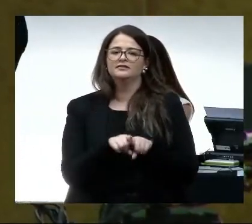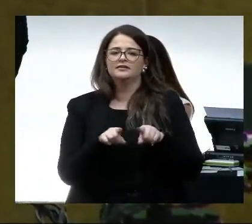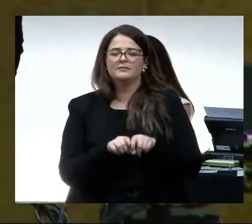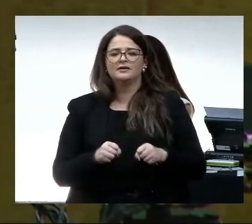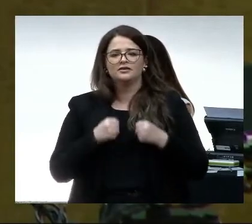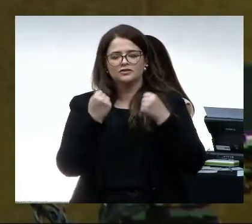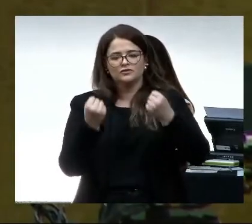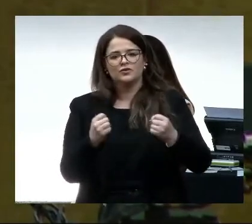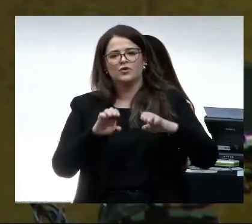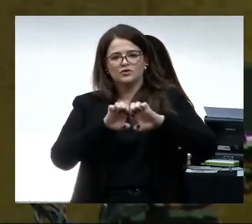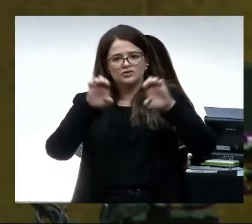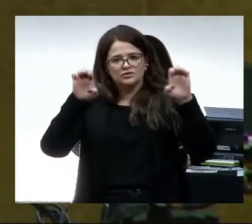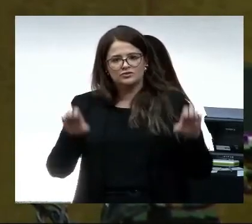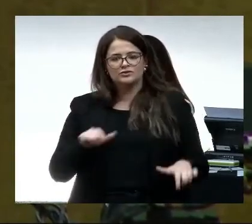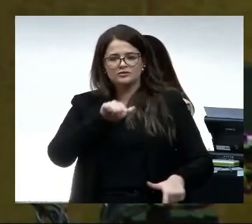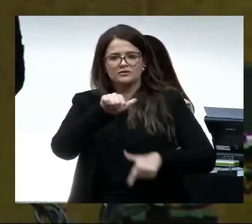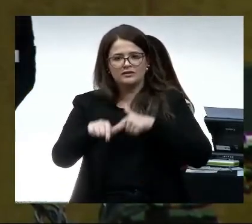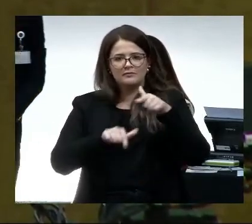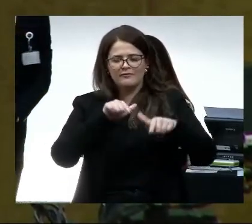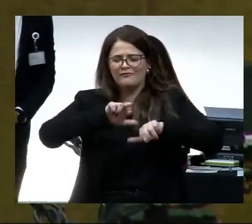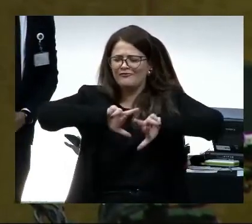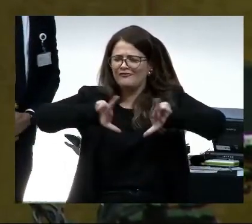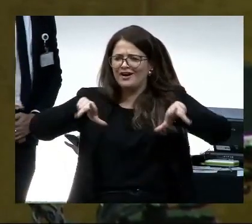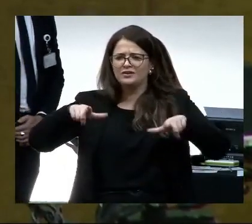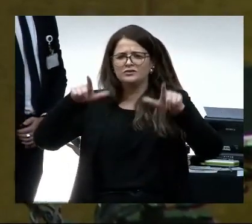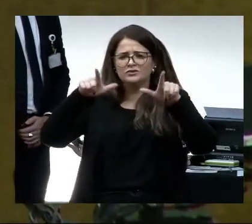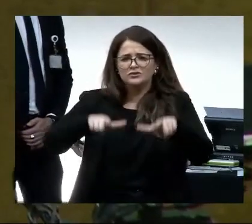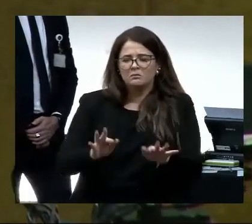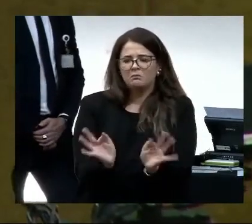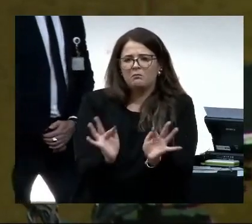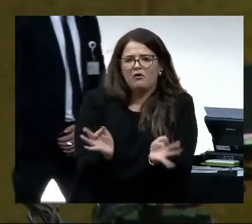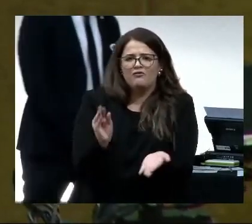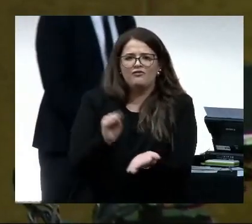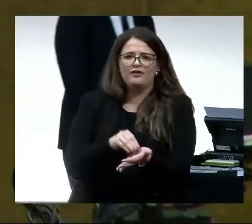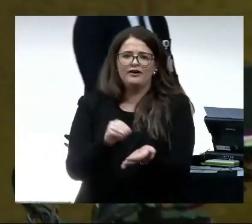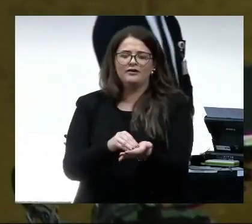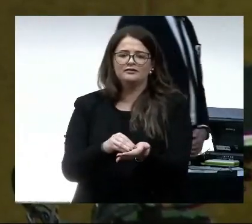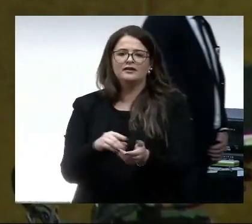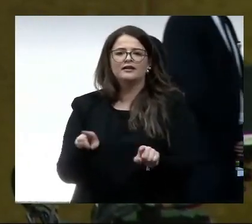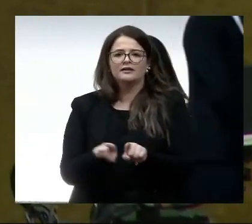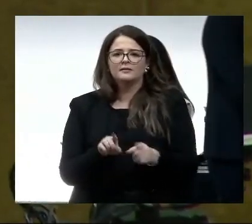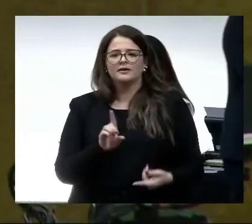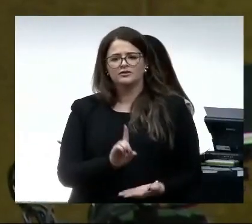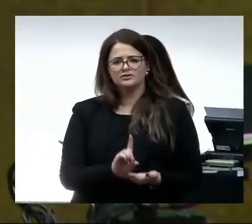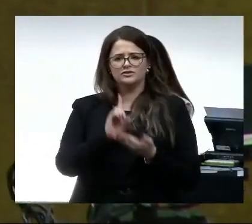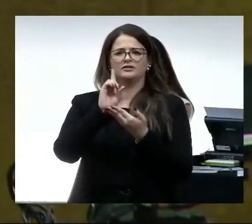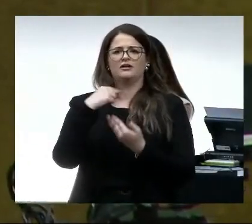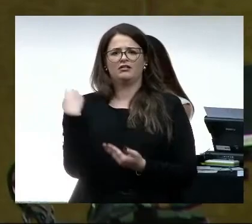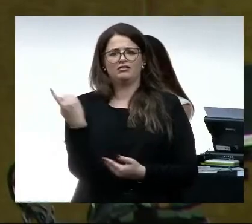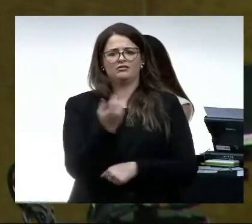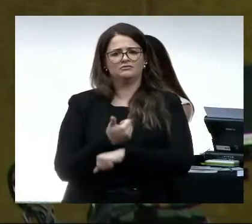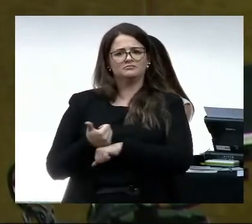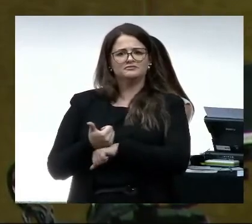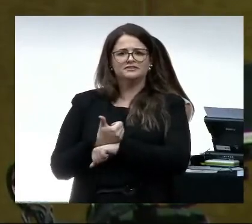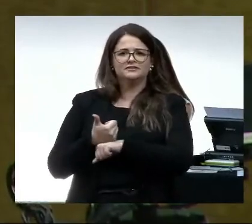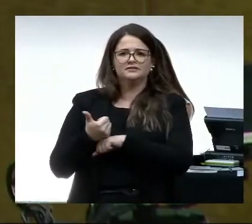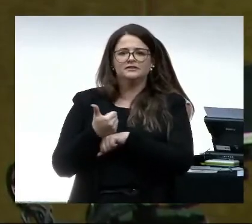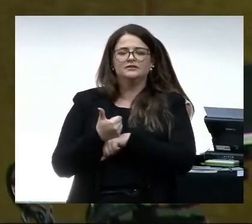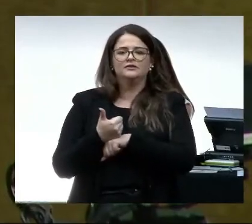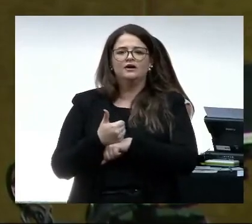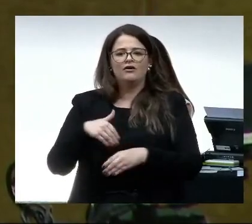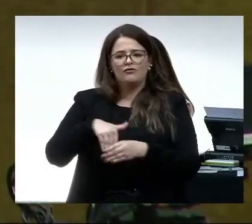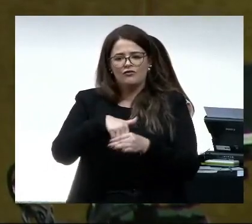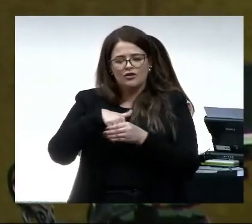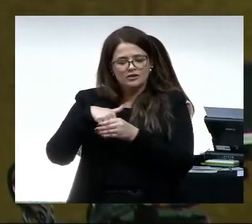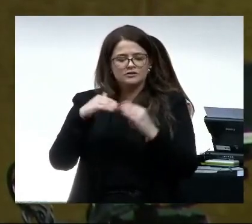de trabalho aos colegas de localidades desassistidas, para fortalecer a dignidade da nossa profissão. A votação